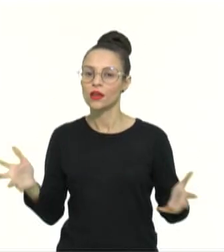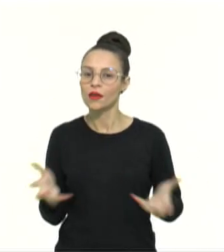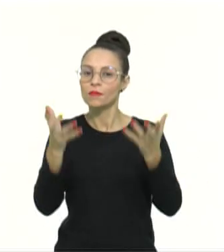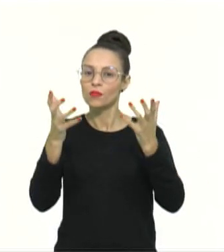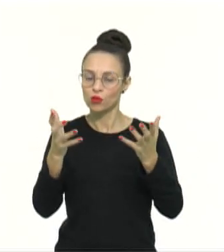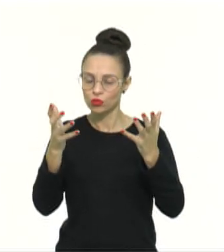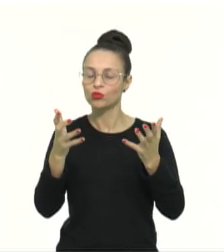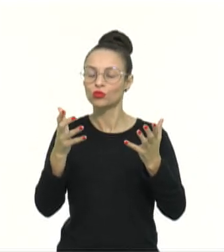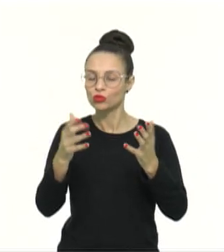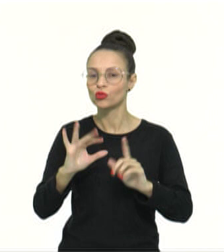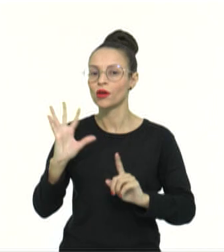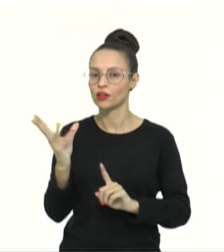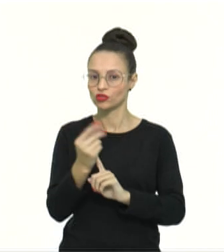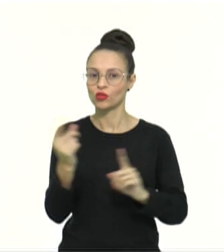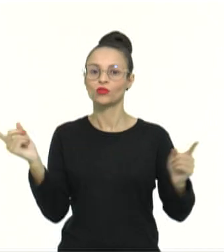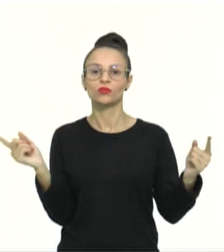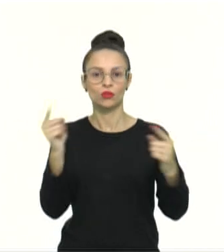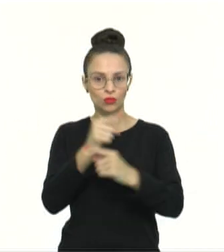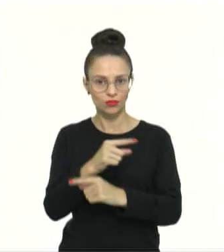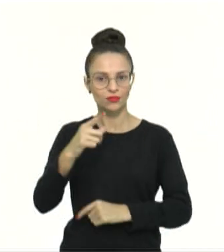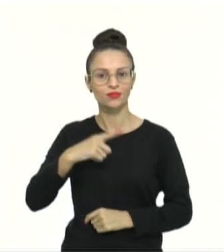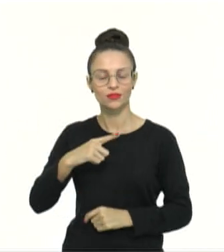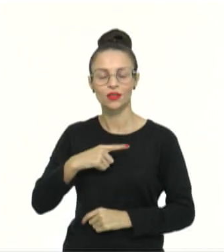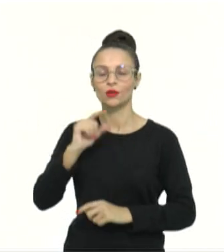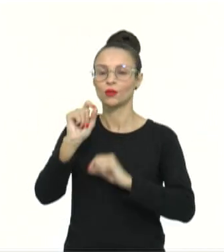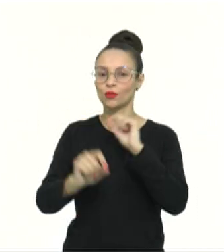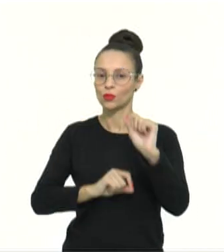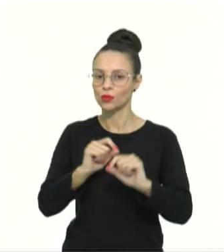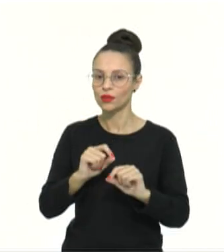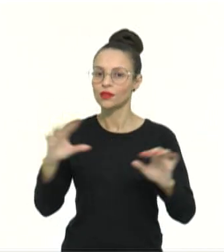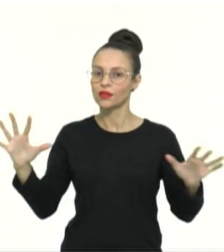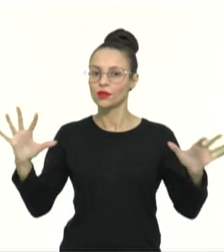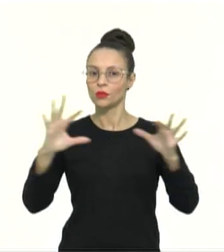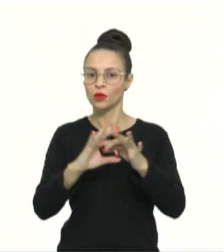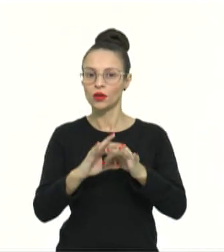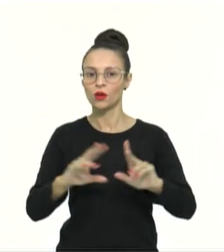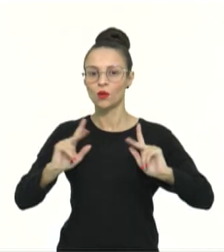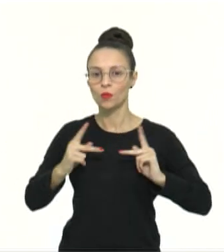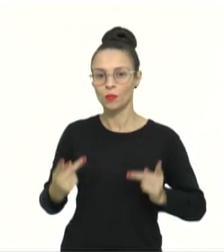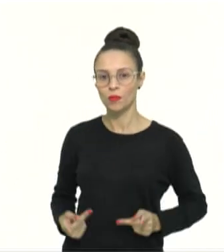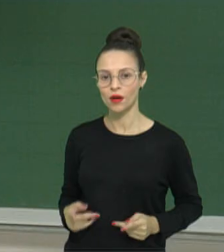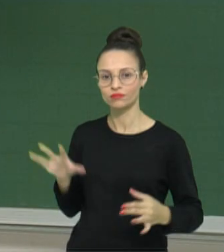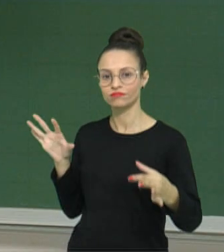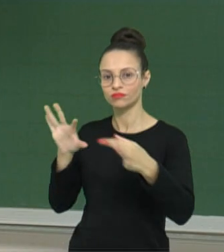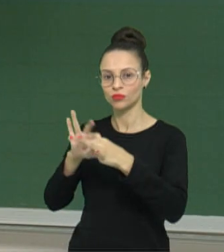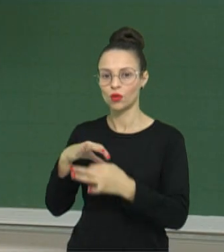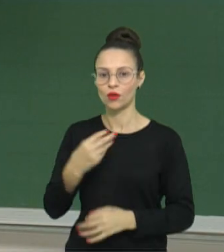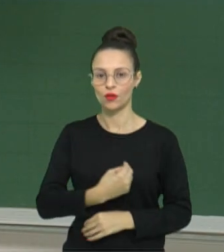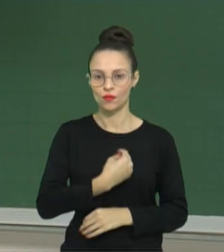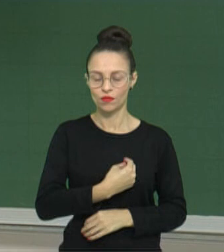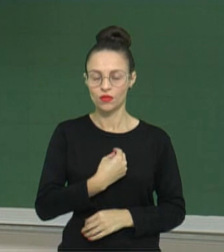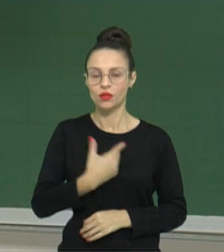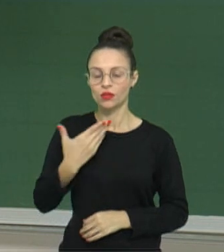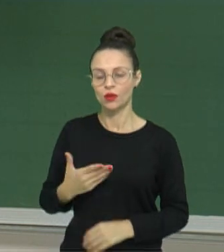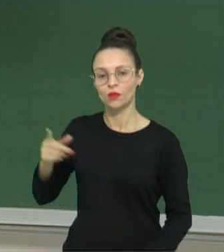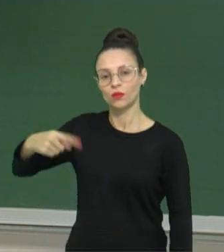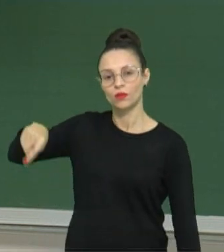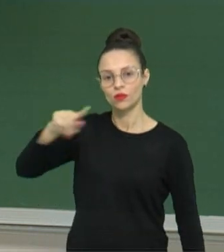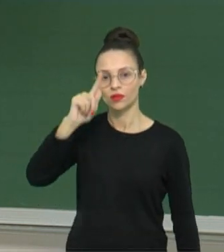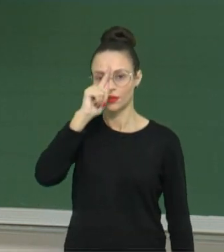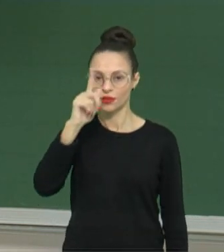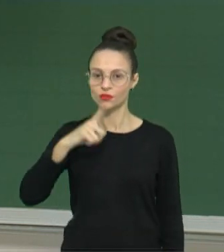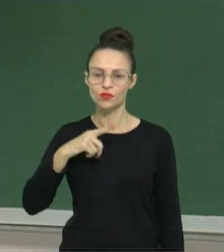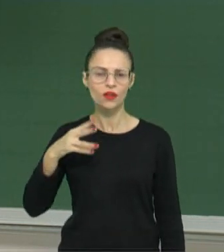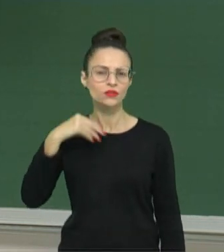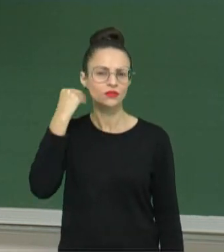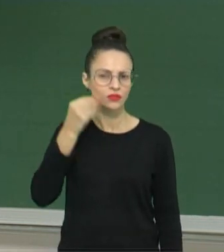são antagônicos, contrários, opostos, e que reconciliam o ser humano com a vida. Então, os gregos eles tiveram uma